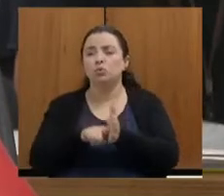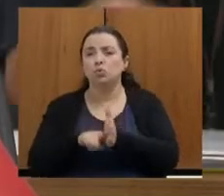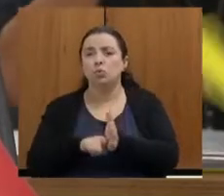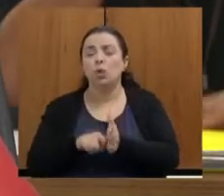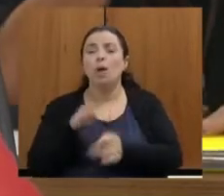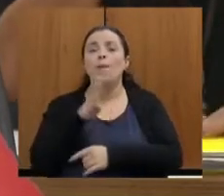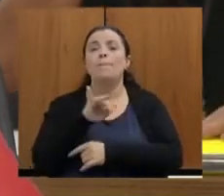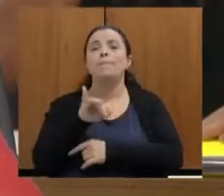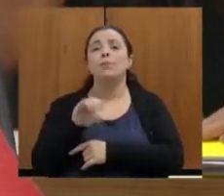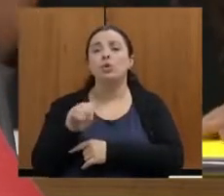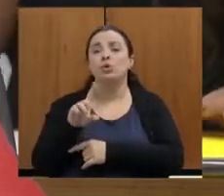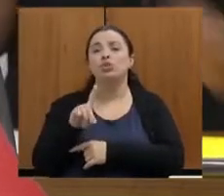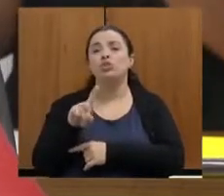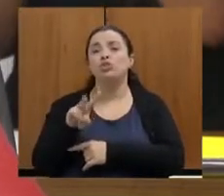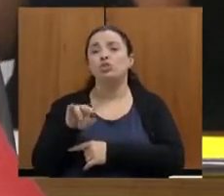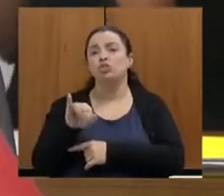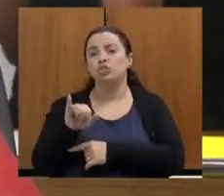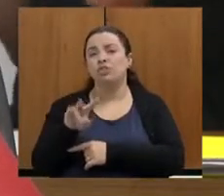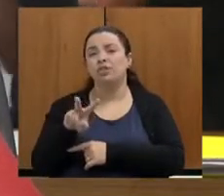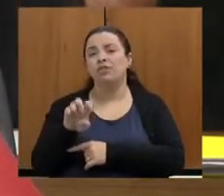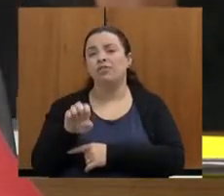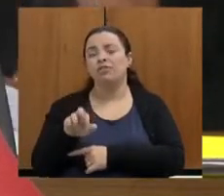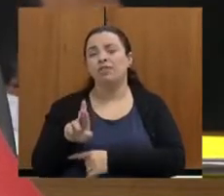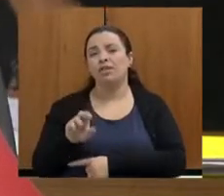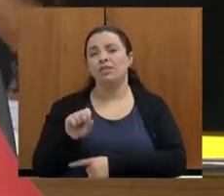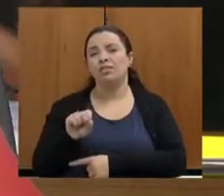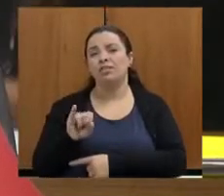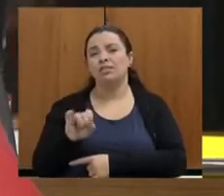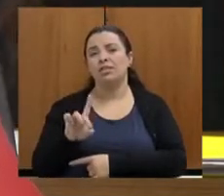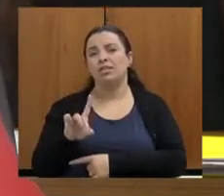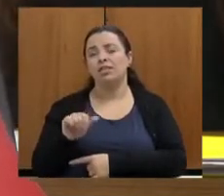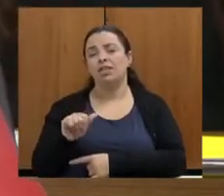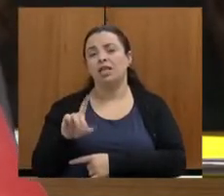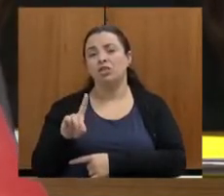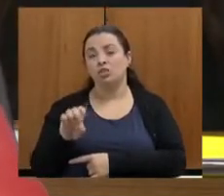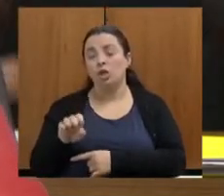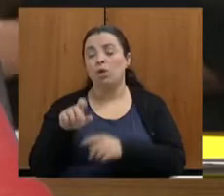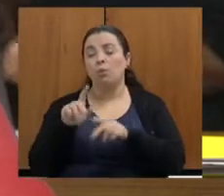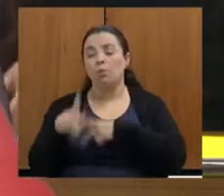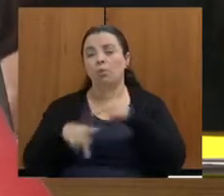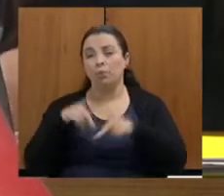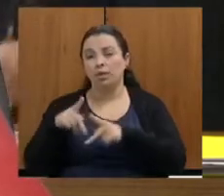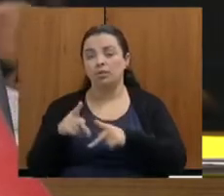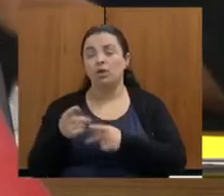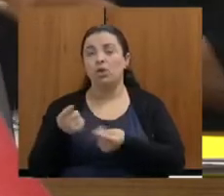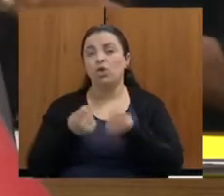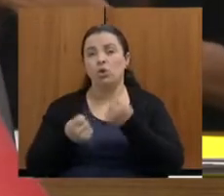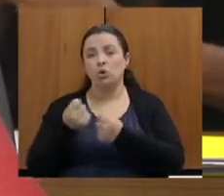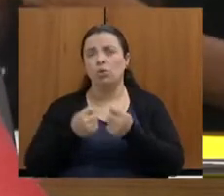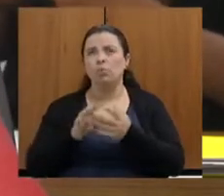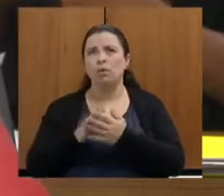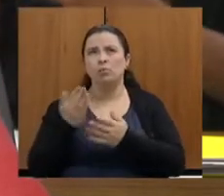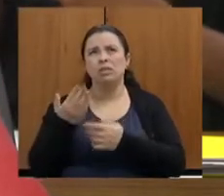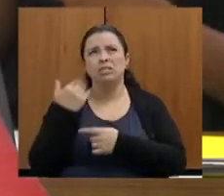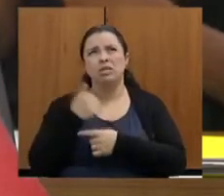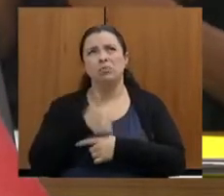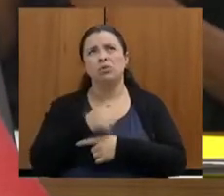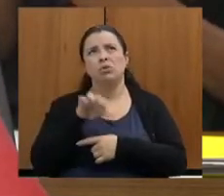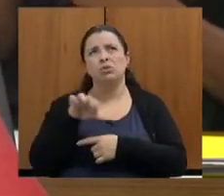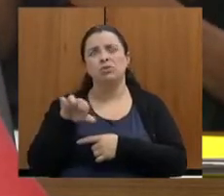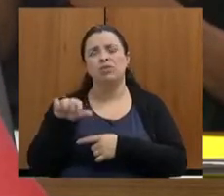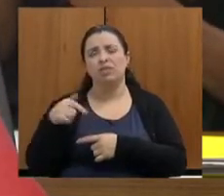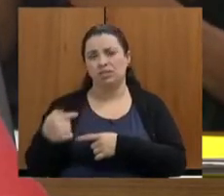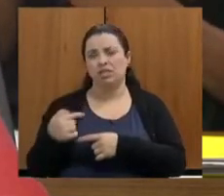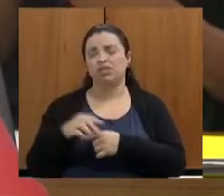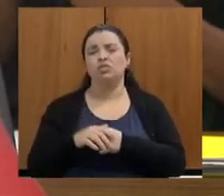economia e ele já lá naquele naquela década nem 97 falava que não há é